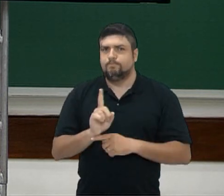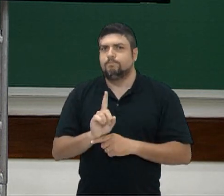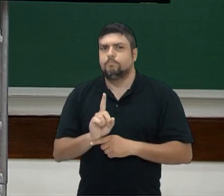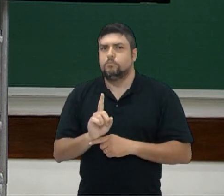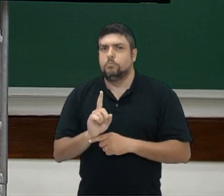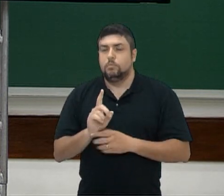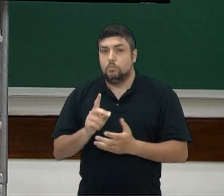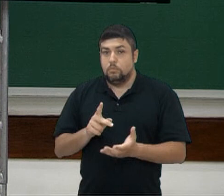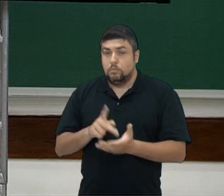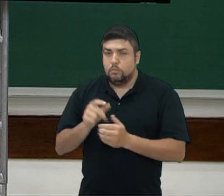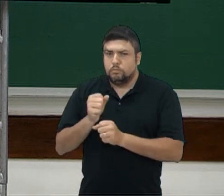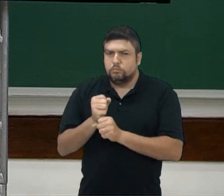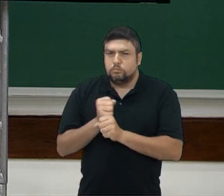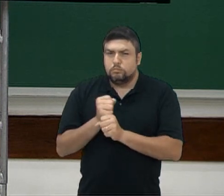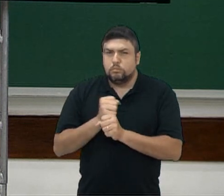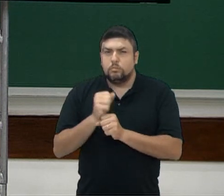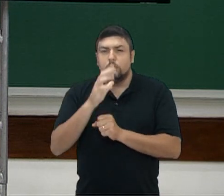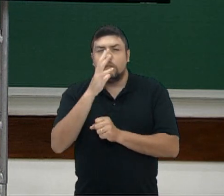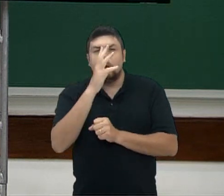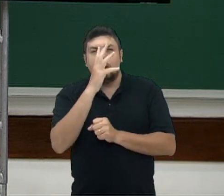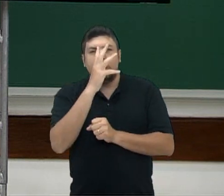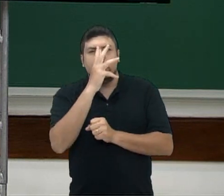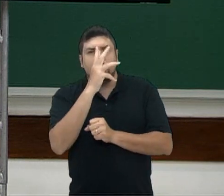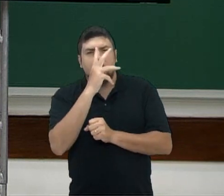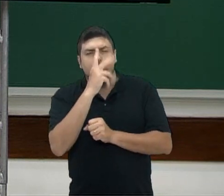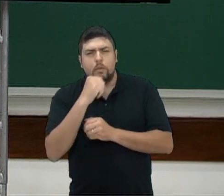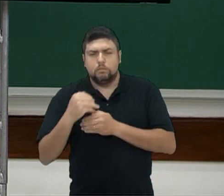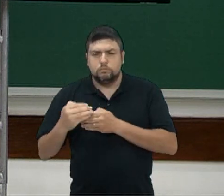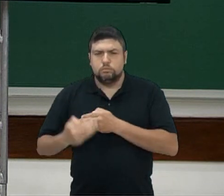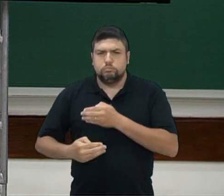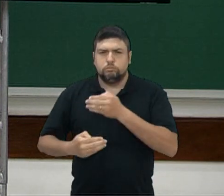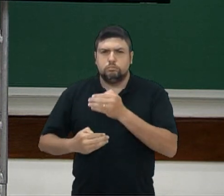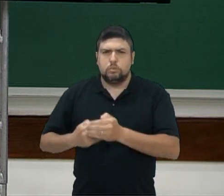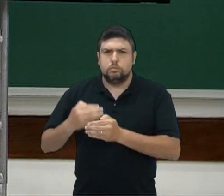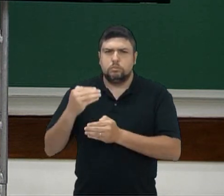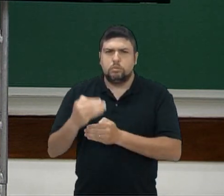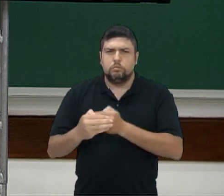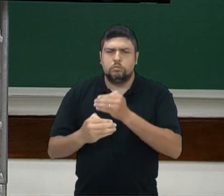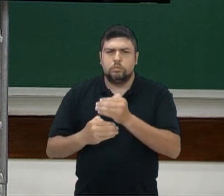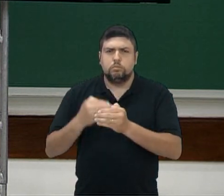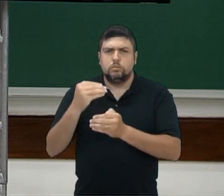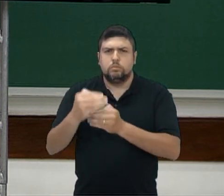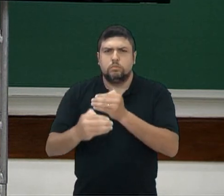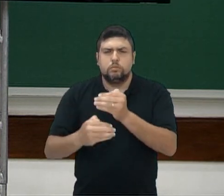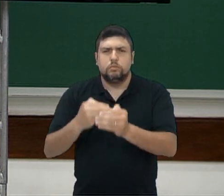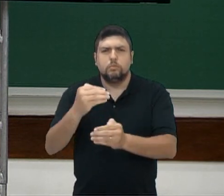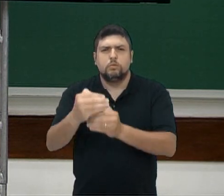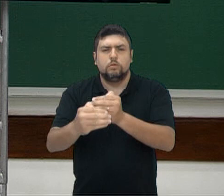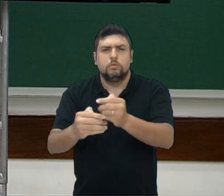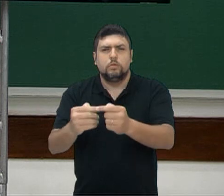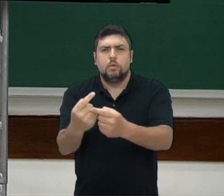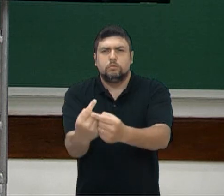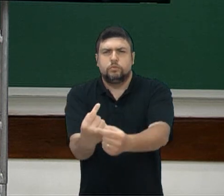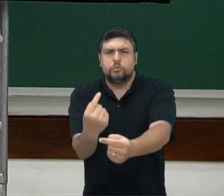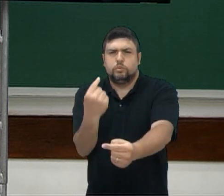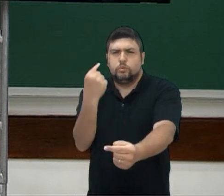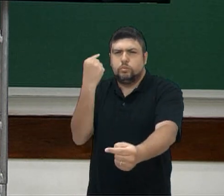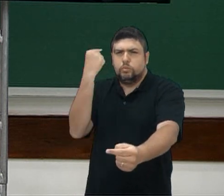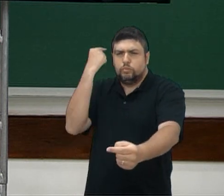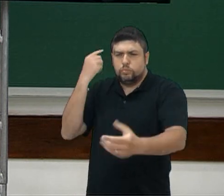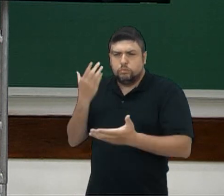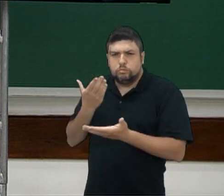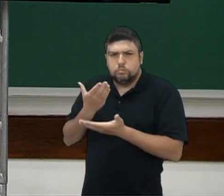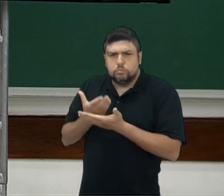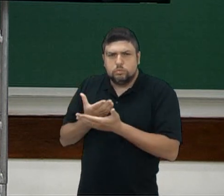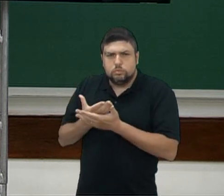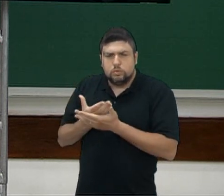gerações, isso acabou trazendo diversas contribuições para que hoje tenhamos uma noção bem ampla de